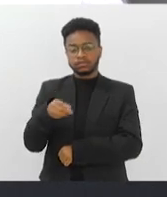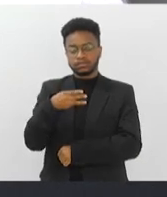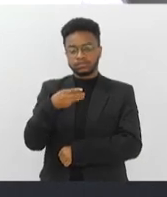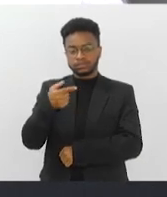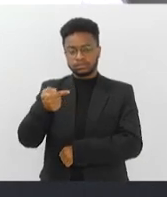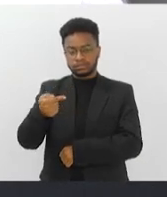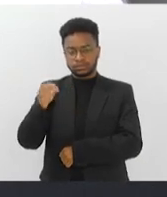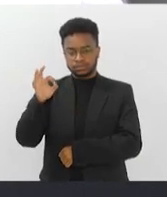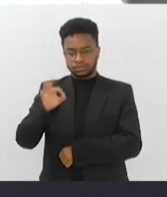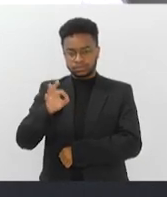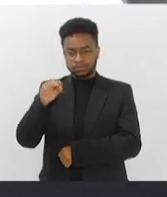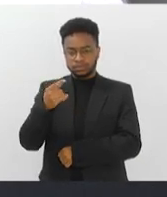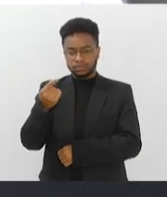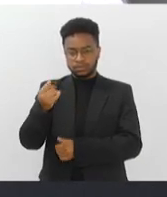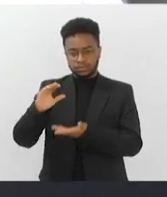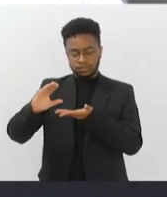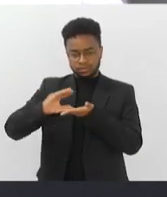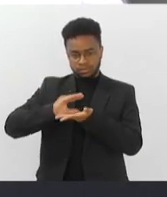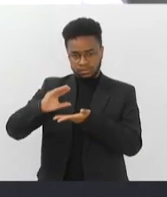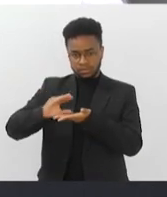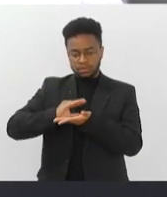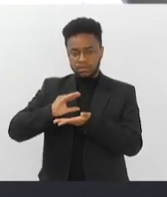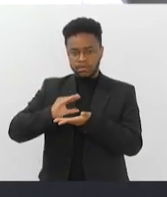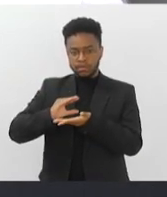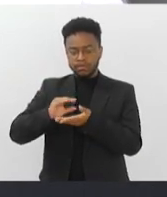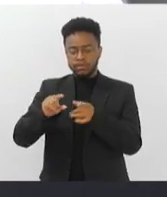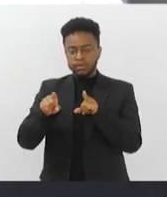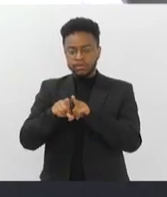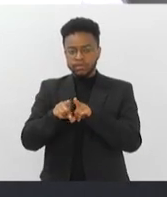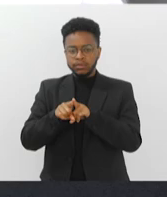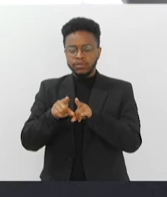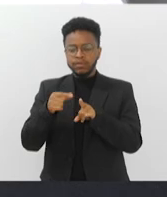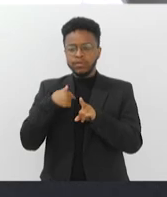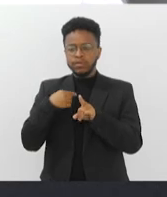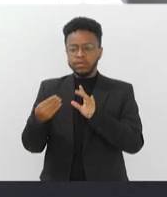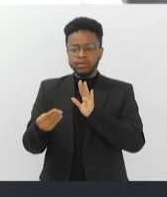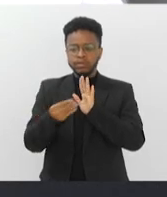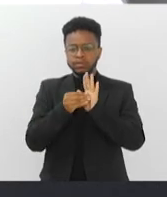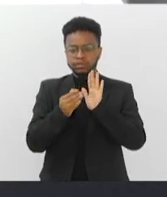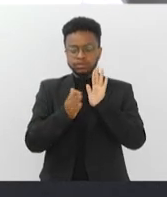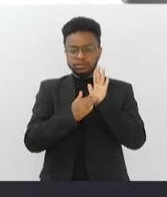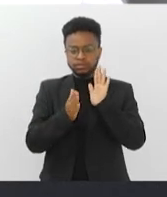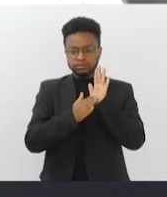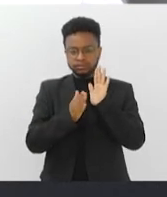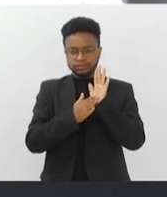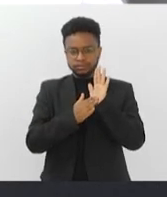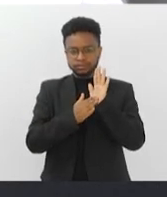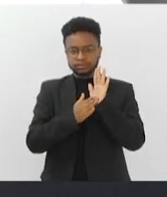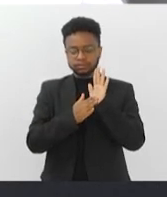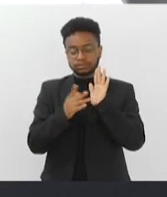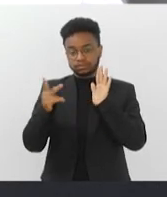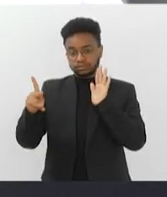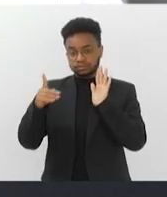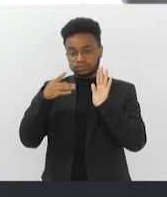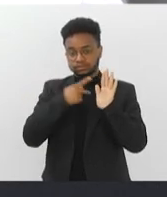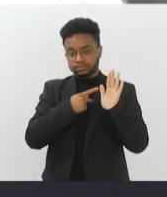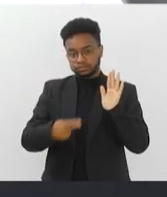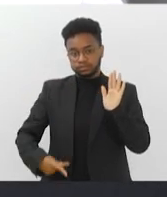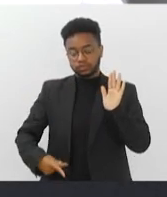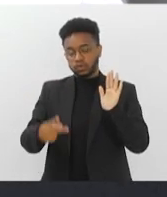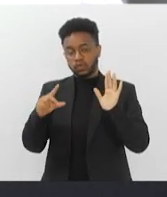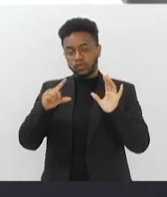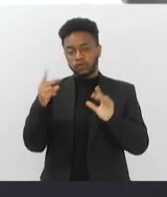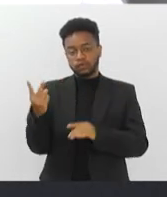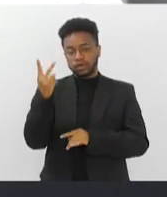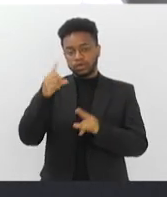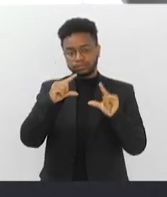0,37% da receita corrente líquida. E eu sustentei uma proposta lá, que era do próprio presidente, de ser um valor muito menor,